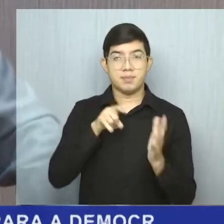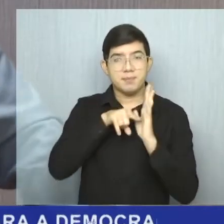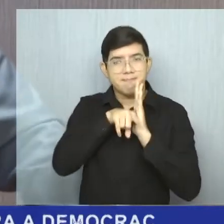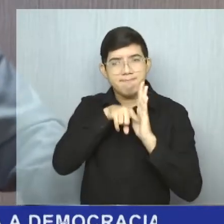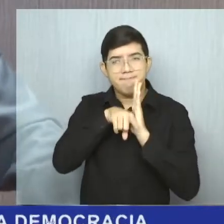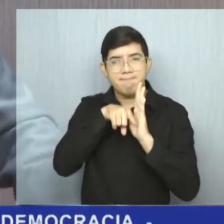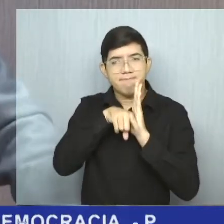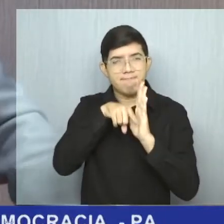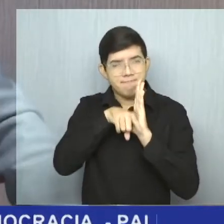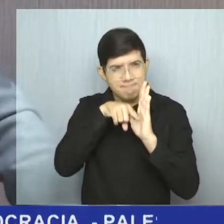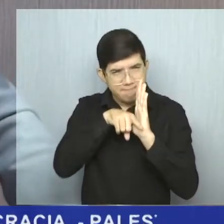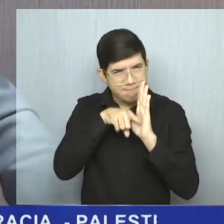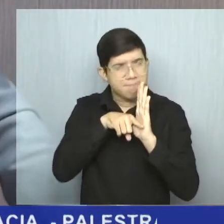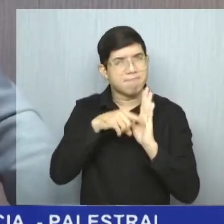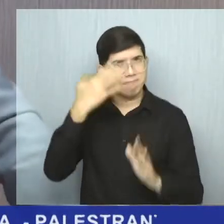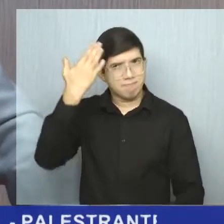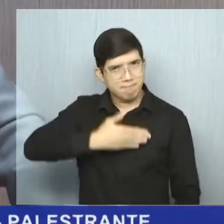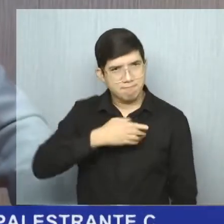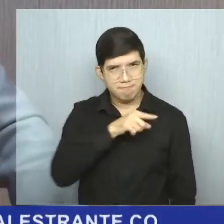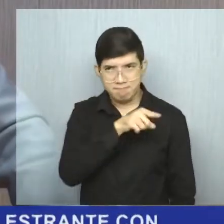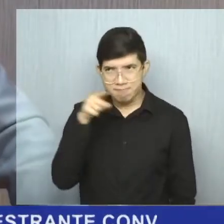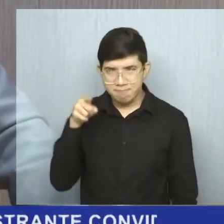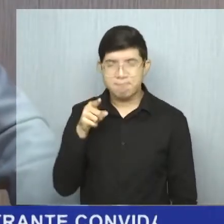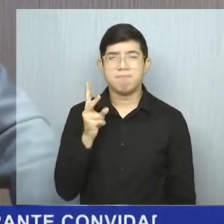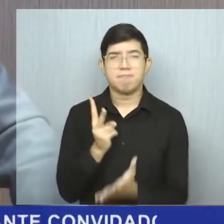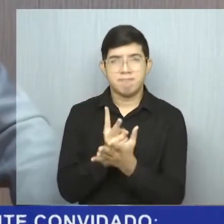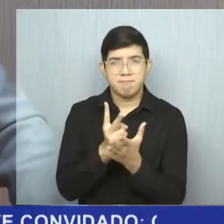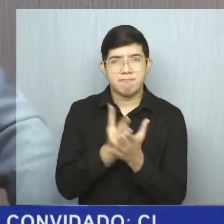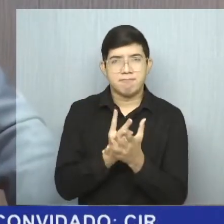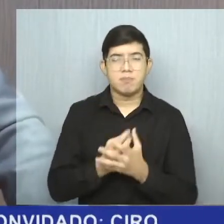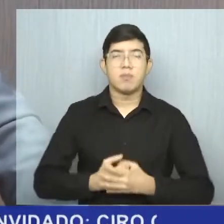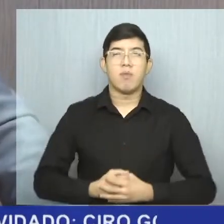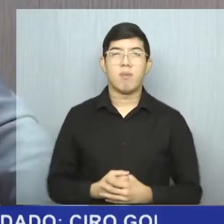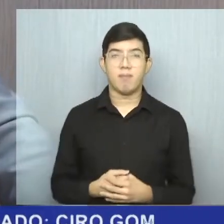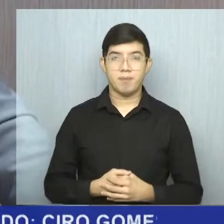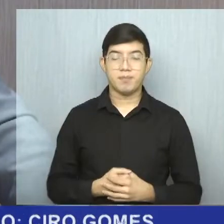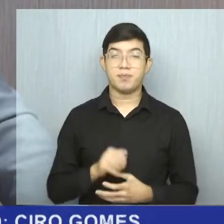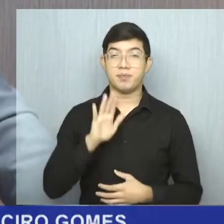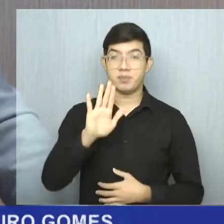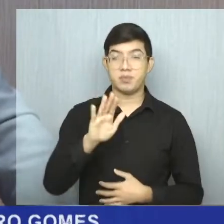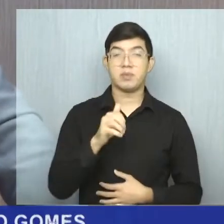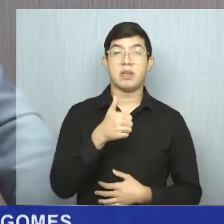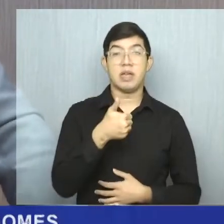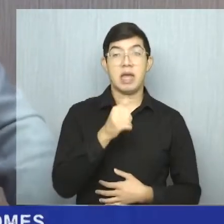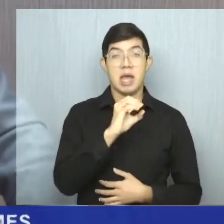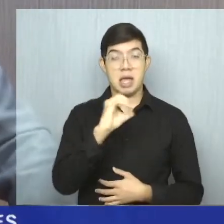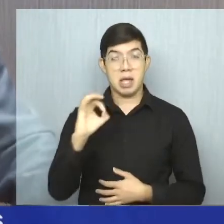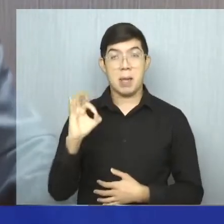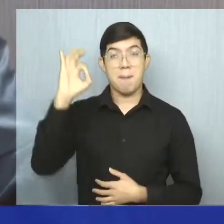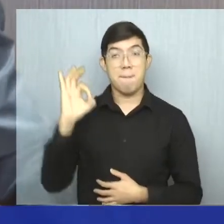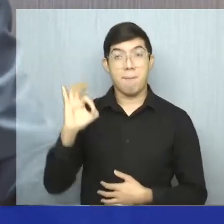Não há problema nenhum nisso. Apenas a gente tem que saber que 100% das pesquisas